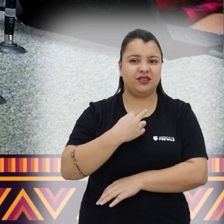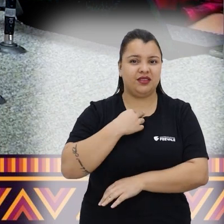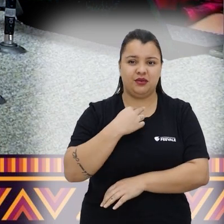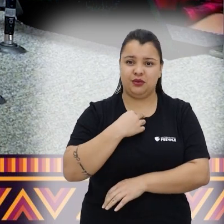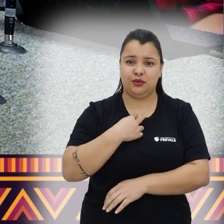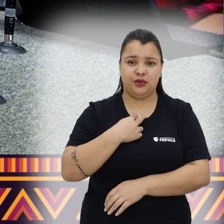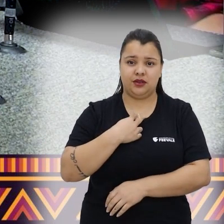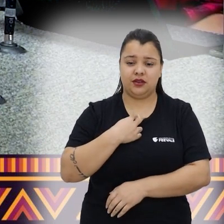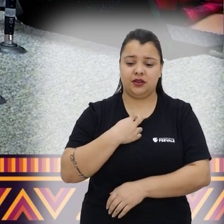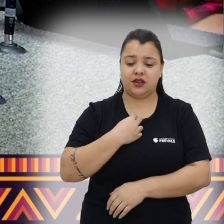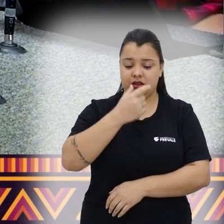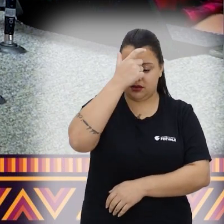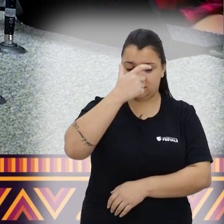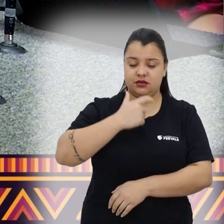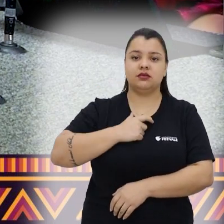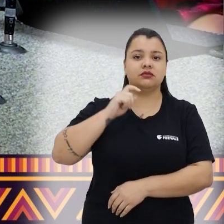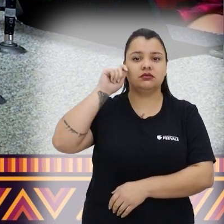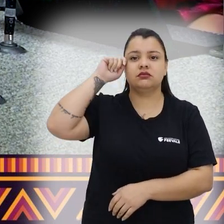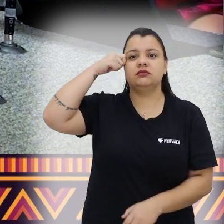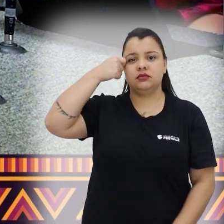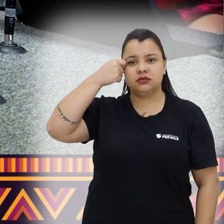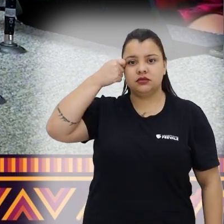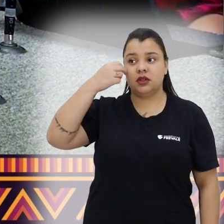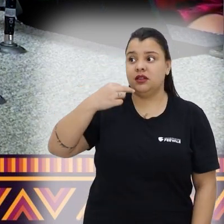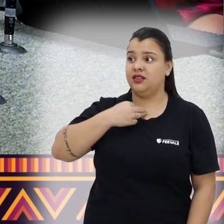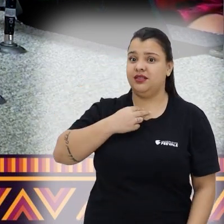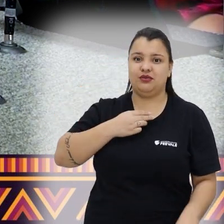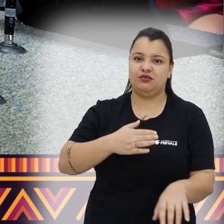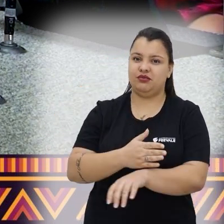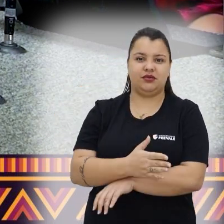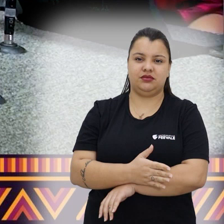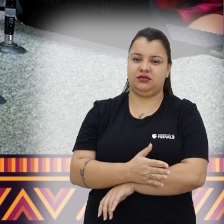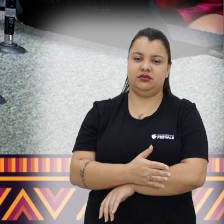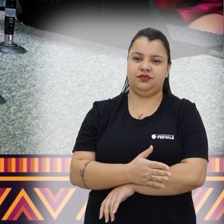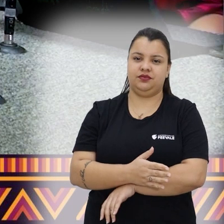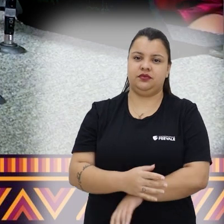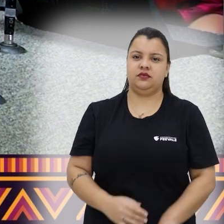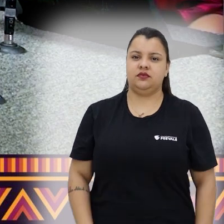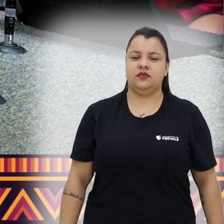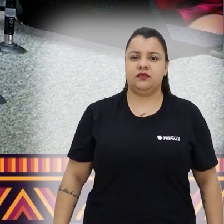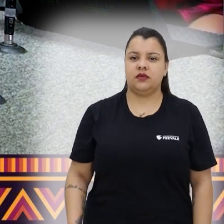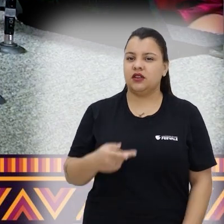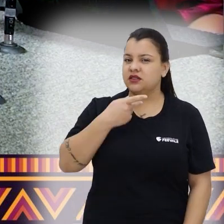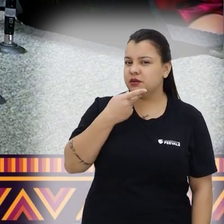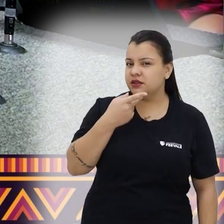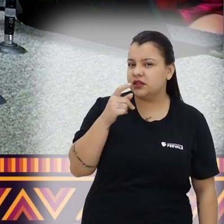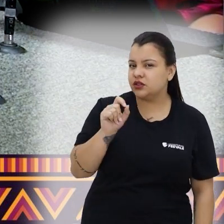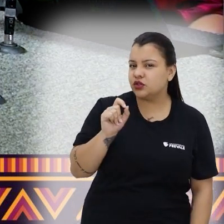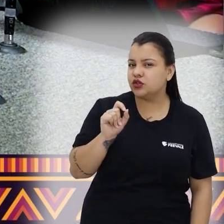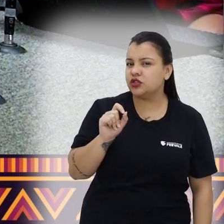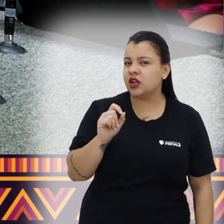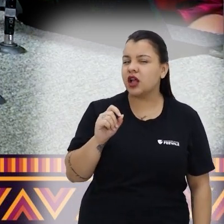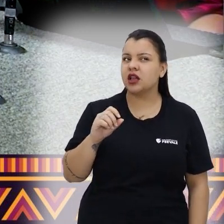ela é impenetrável nesse espaço. E isso... Nós estamos falando de